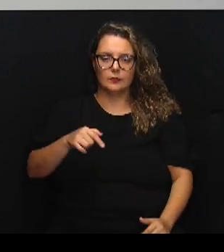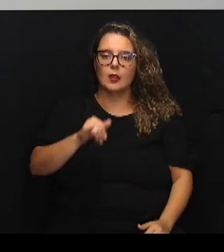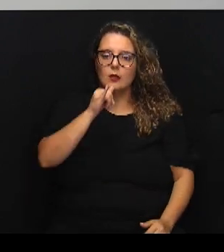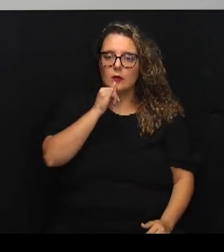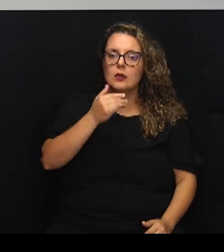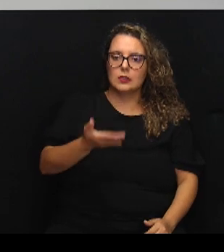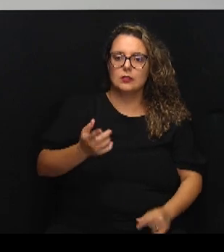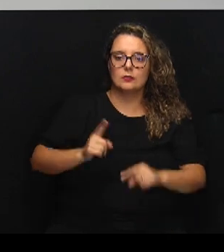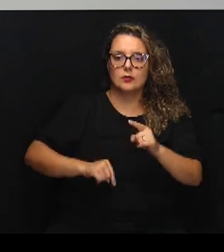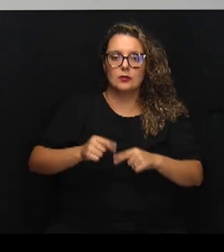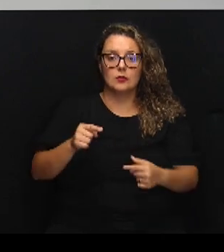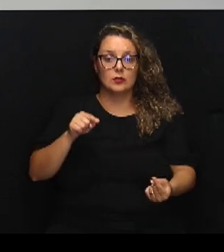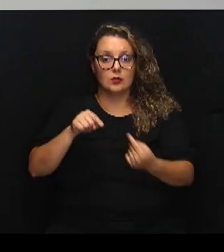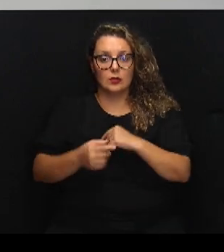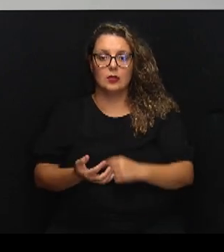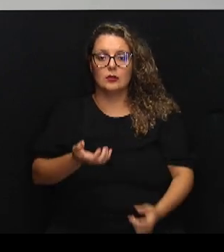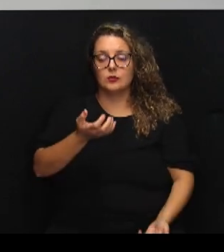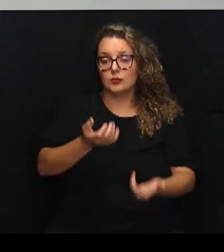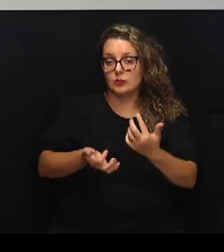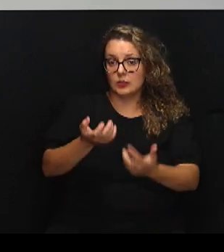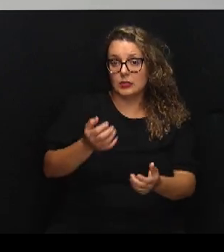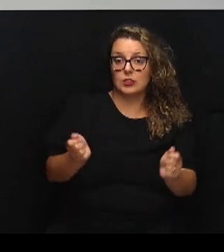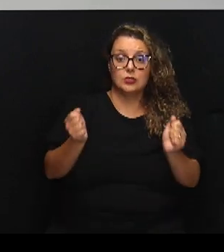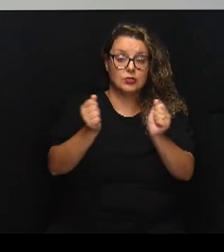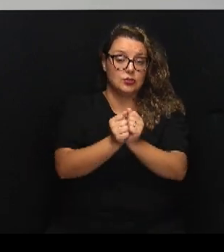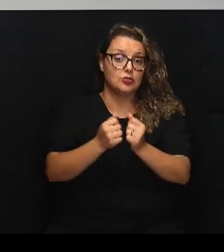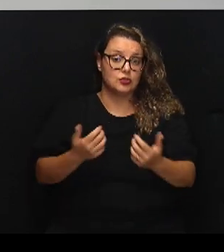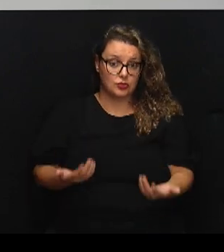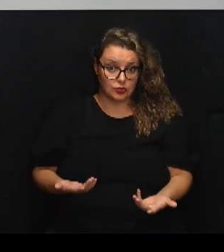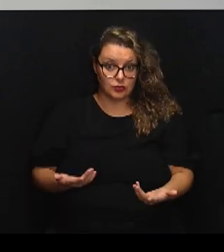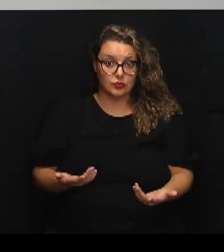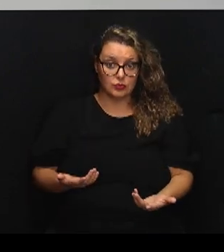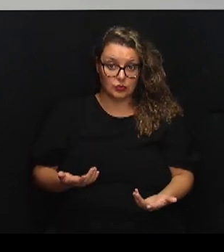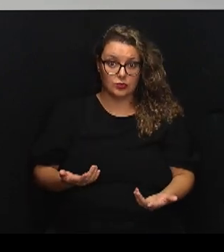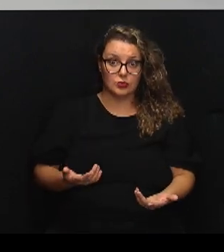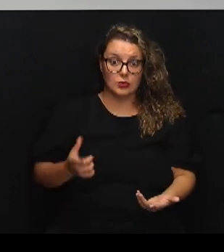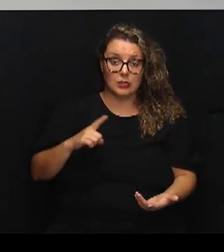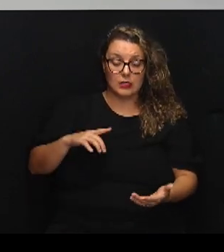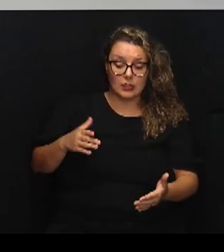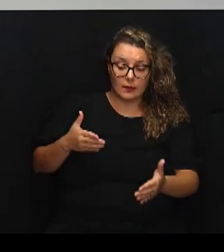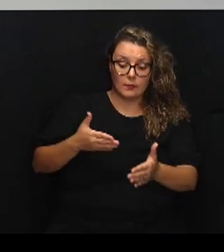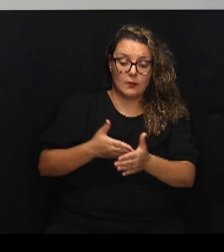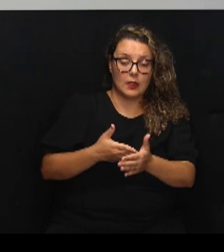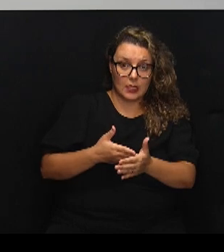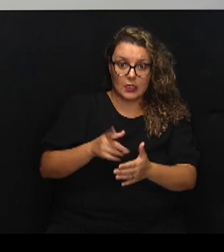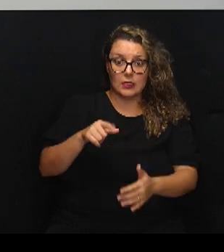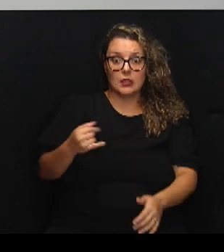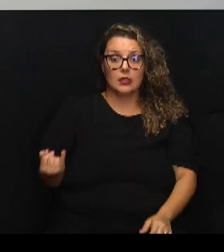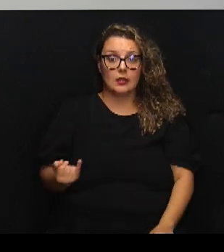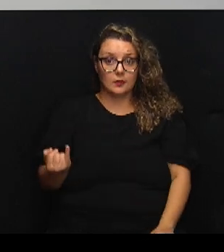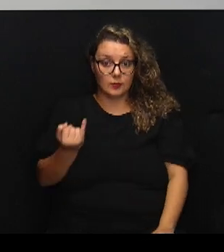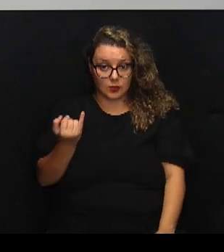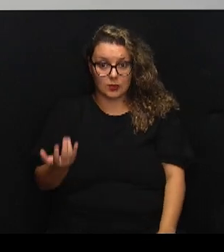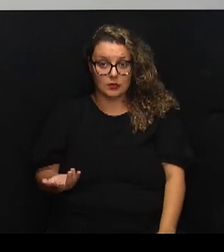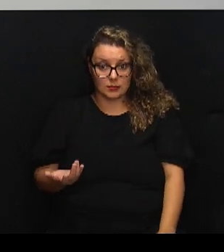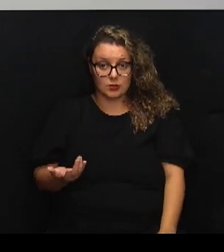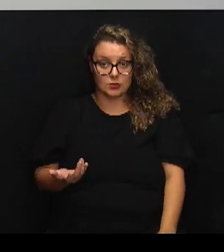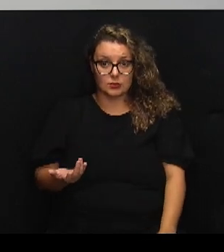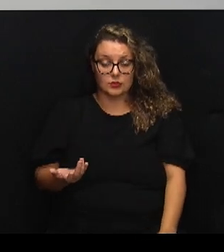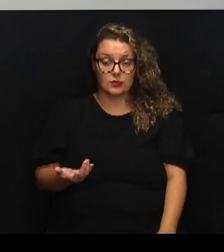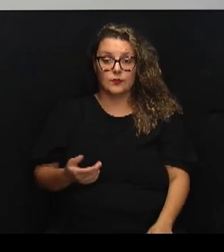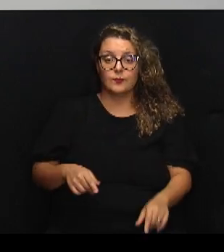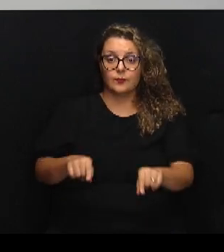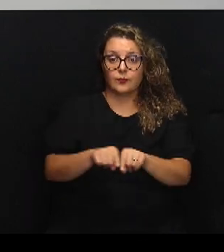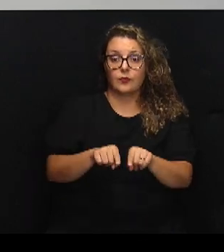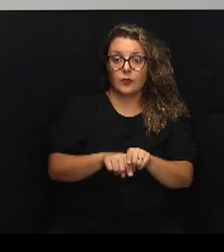Tá? Então, também foi um exemplo de material anti-chamas, e junto com isso, tem uma questão de barreira também, que é muito